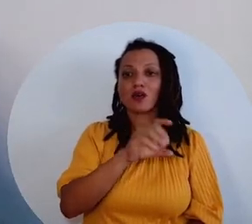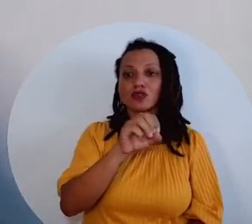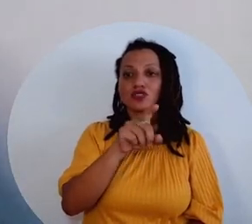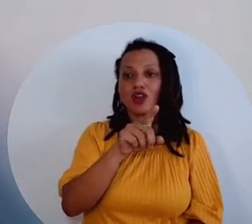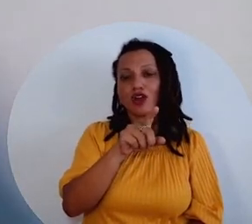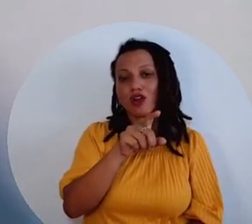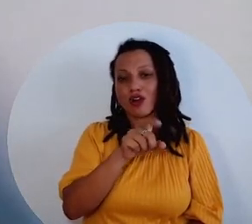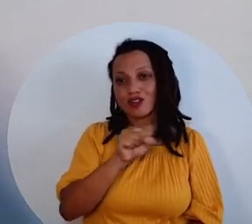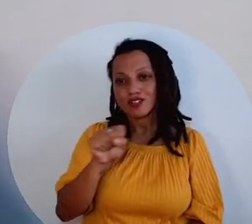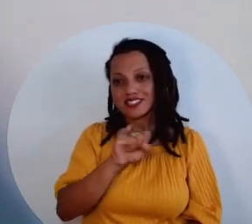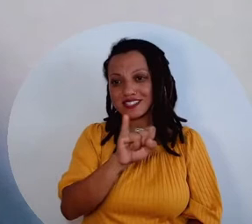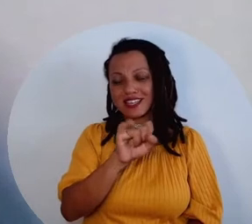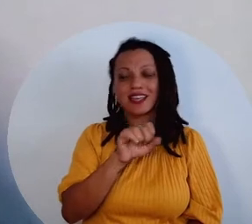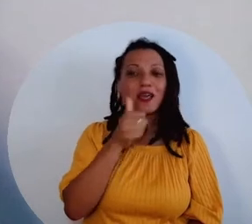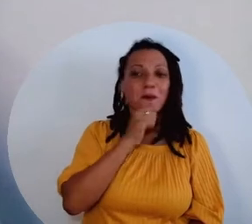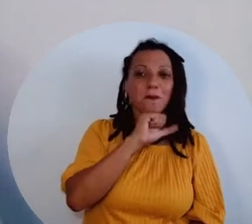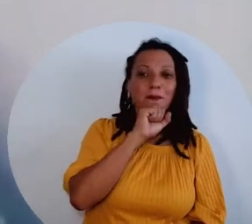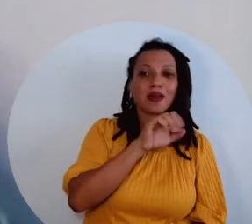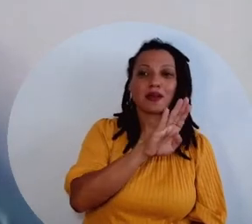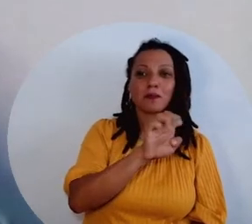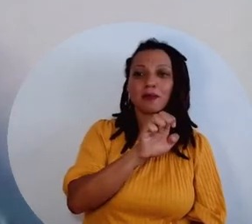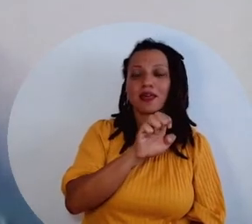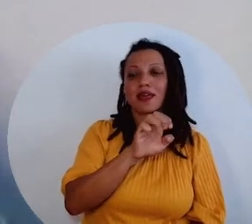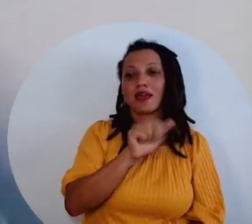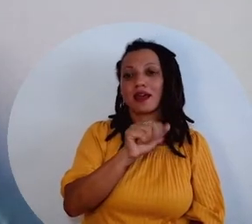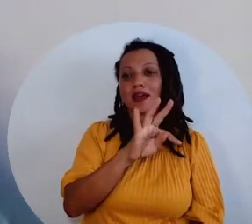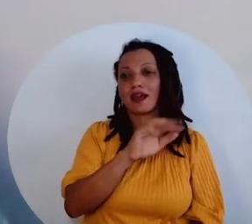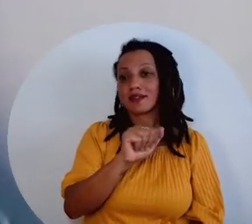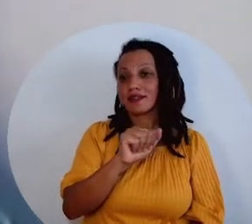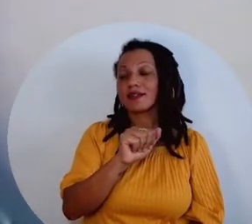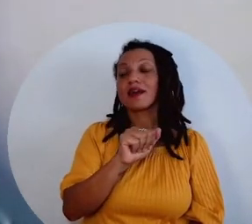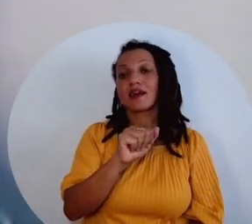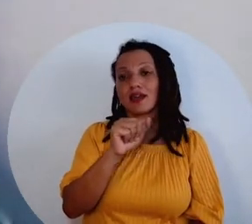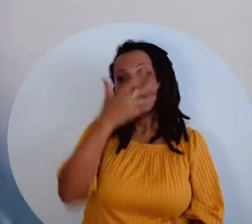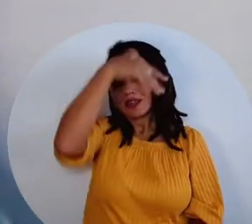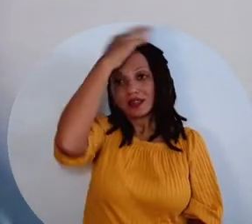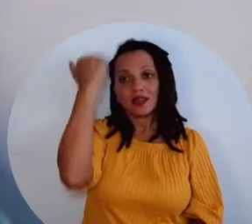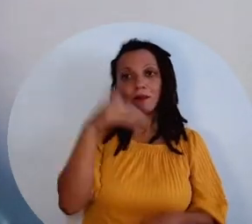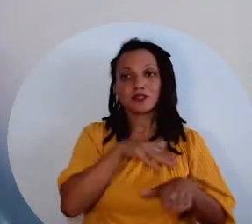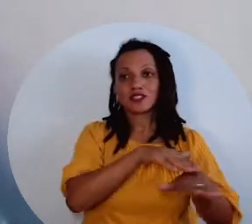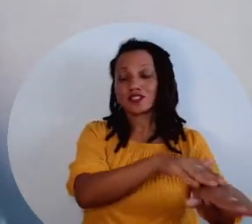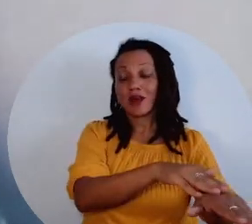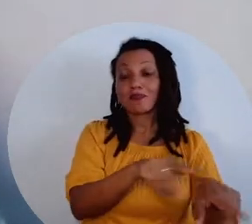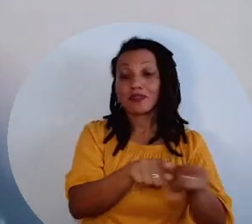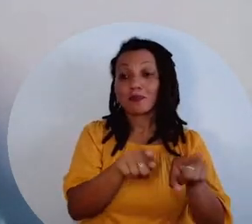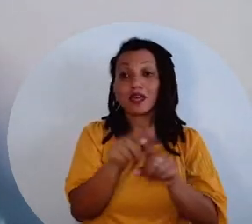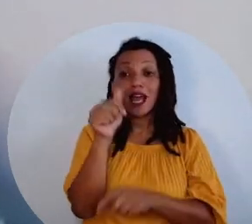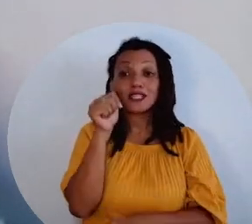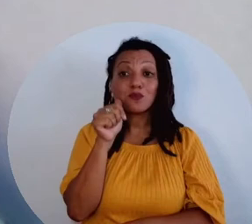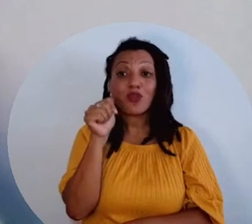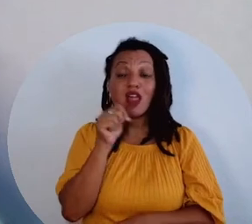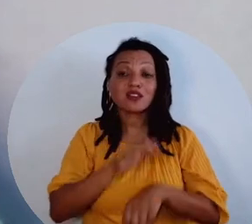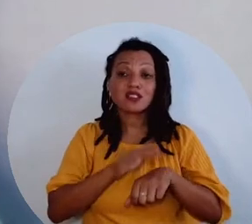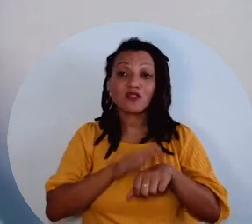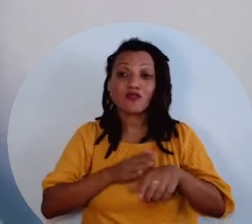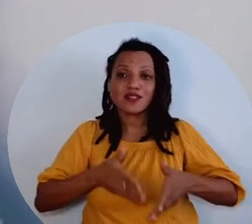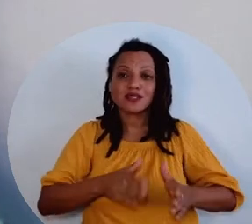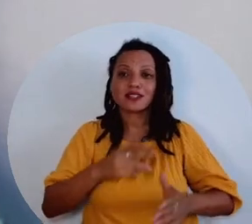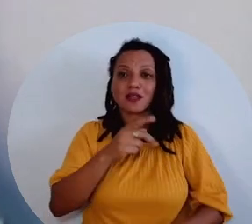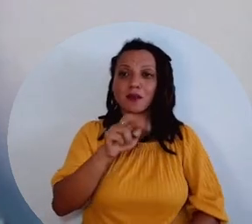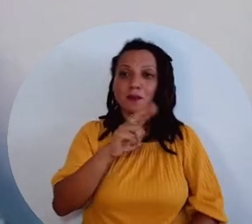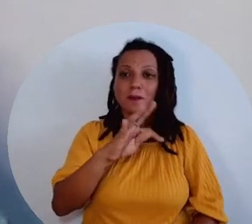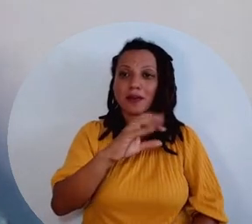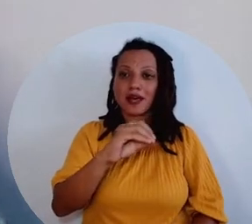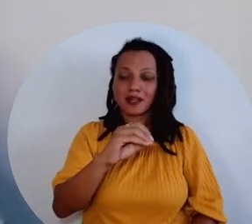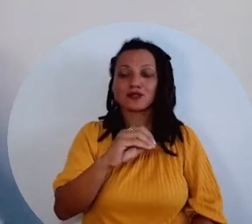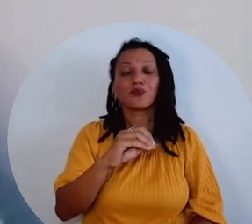Aninha, Mãe Beata de Iemanjá, as nossas parteiras. As parteiras, elas guardam os saberes civilizatórios